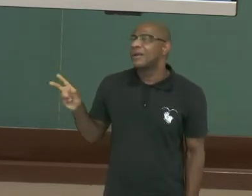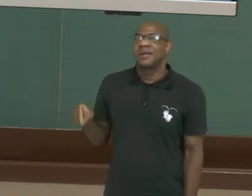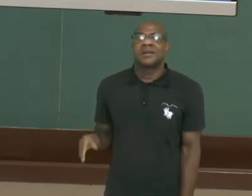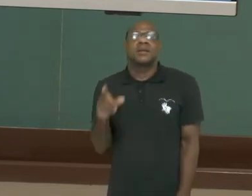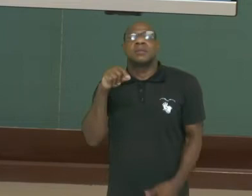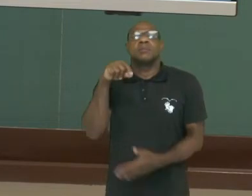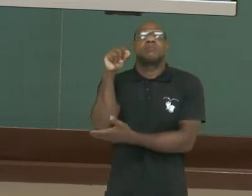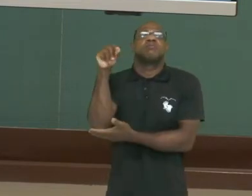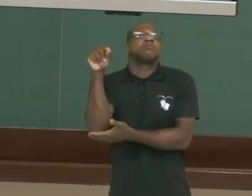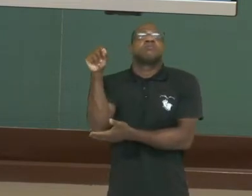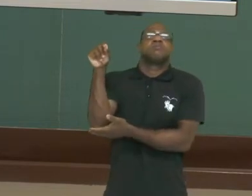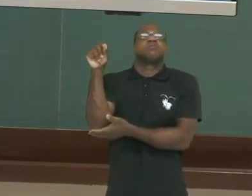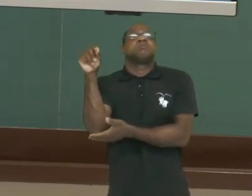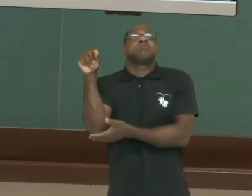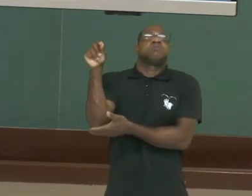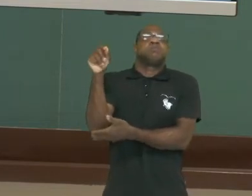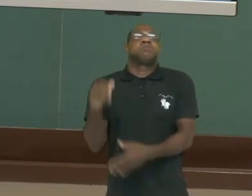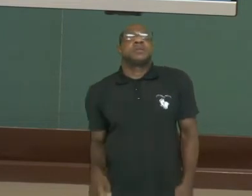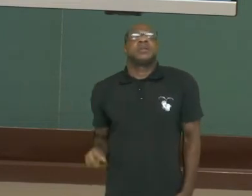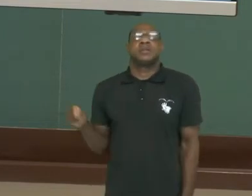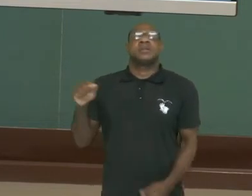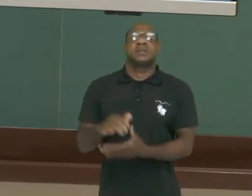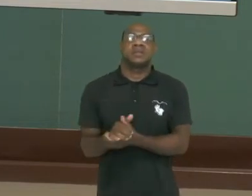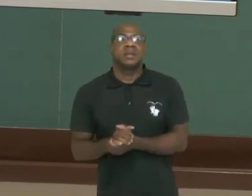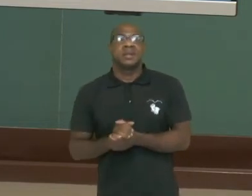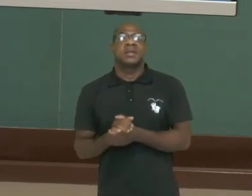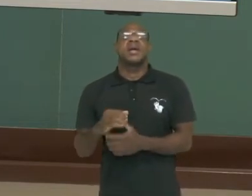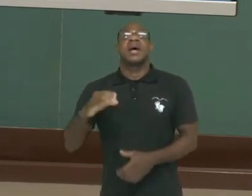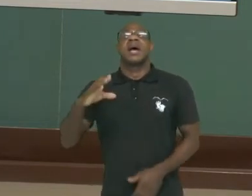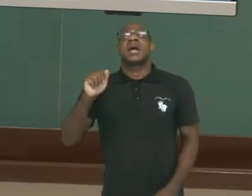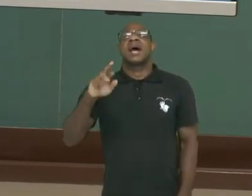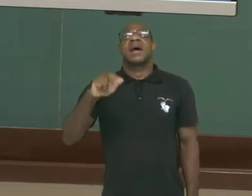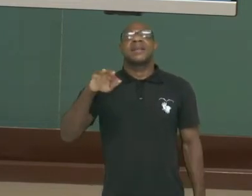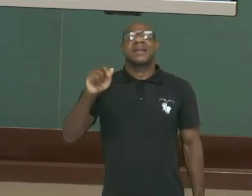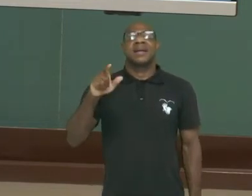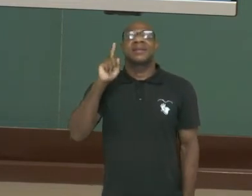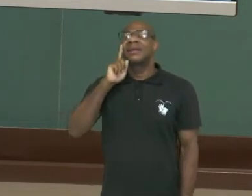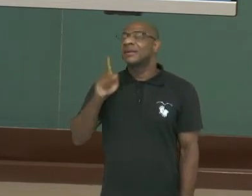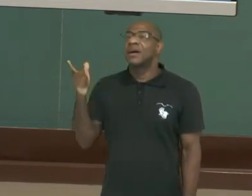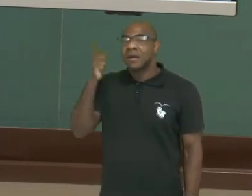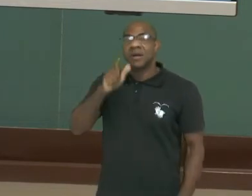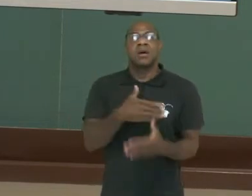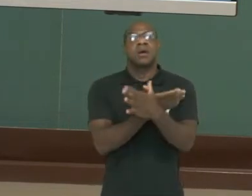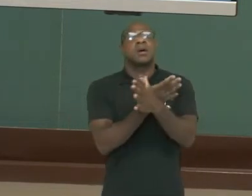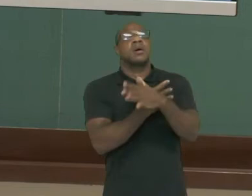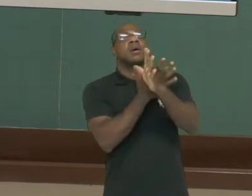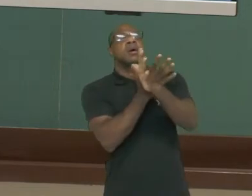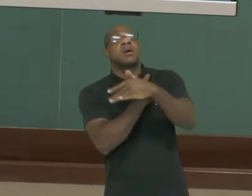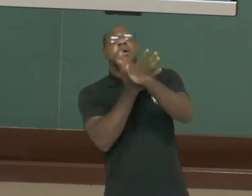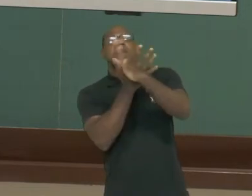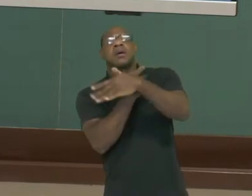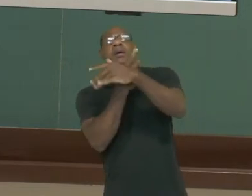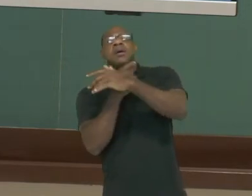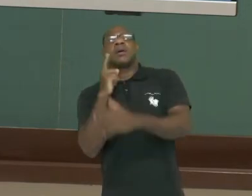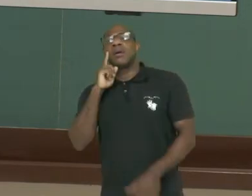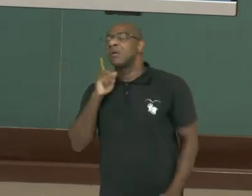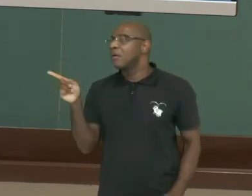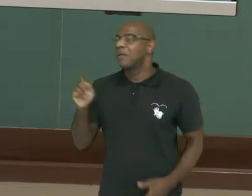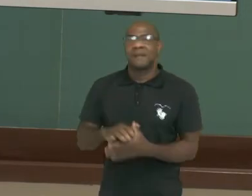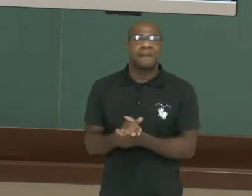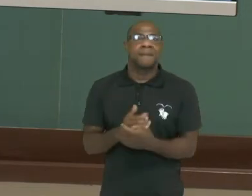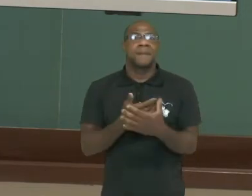né? Muitas carenadas podem voar, certo? Mas também tem aqui no caso